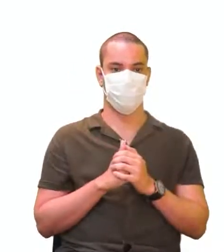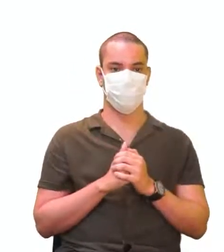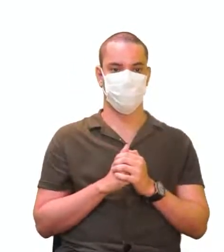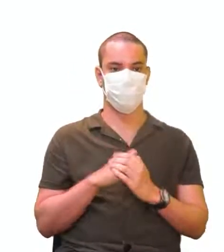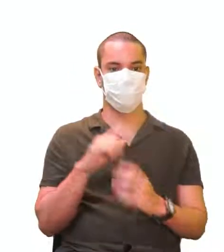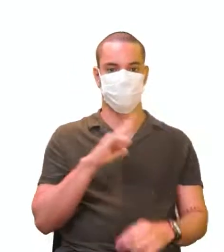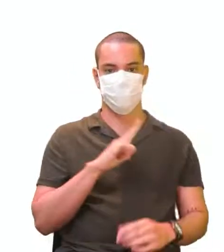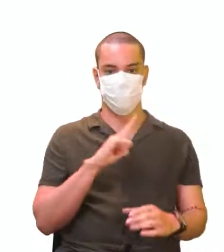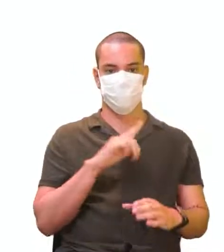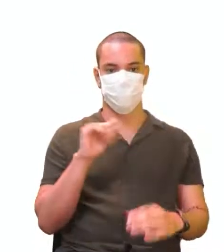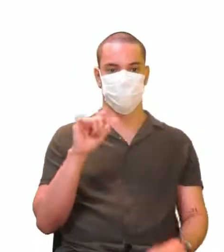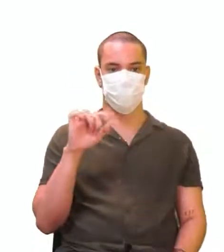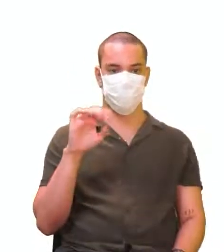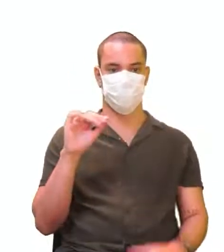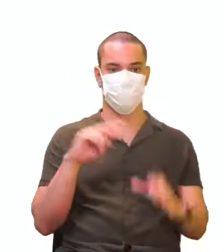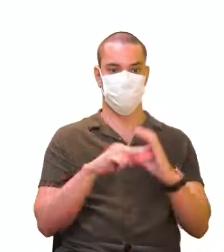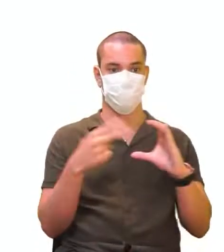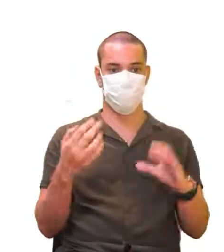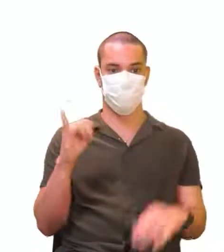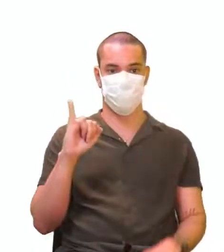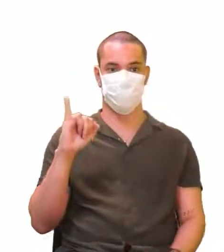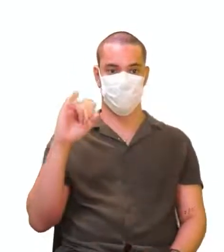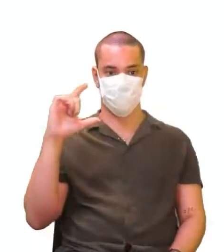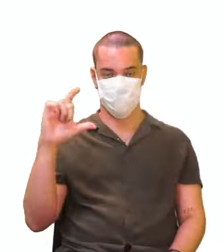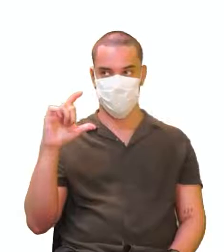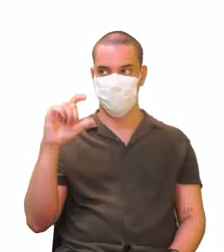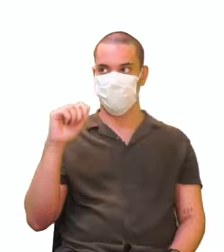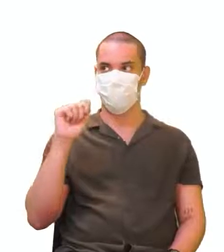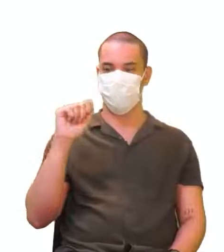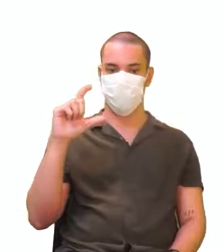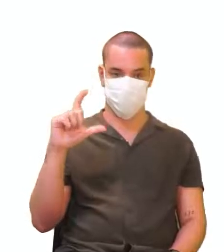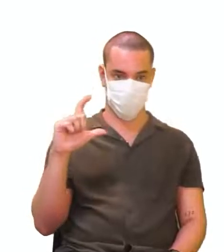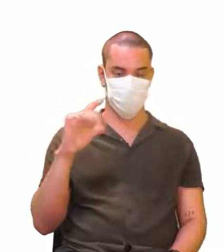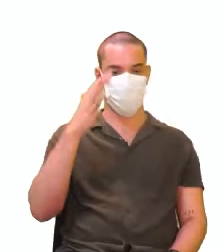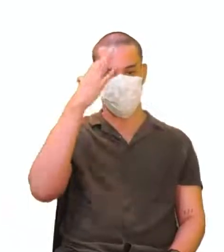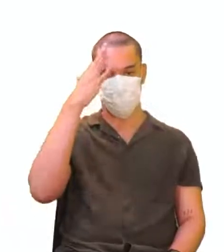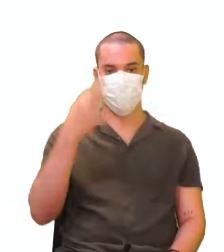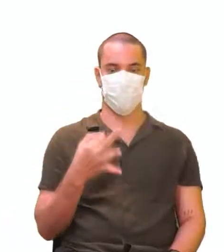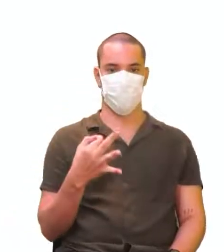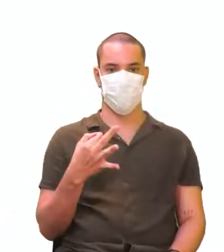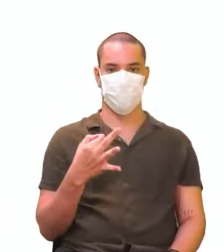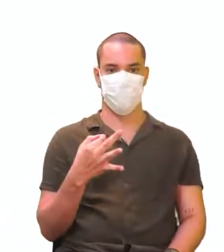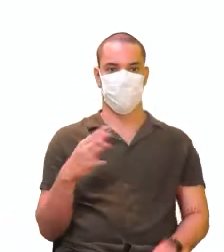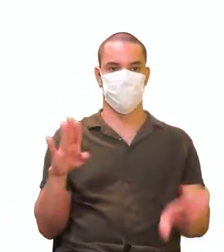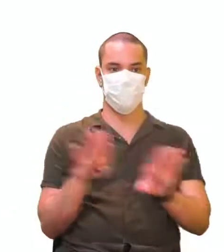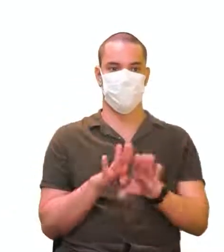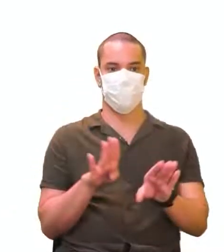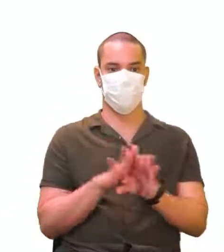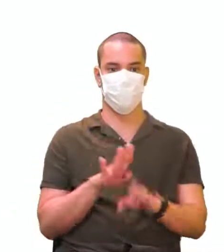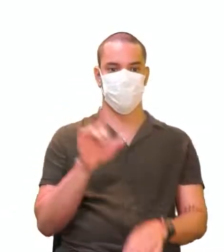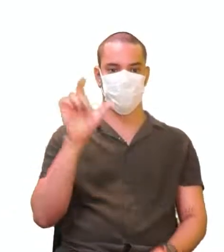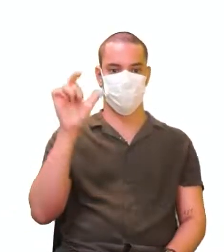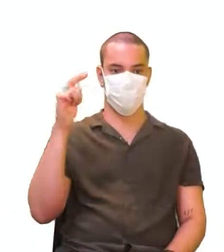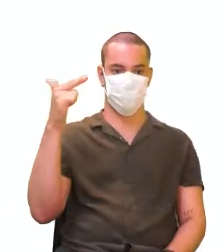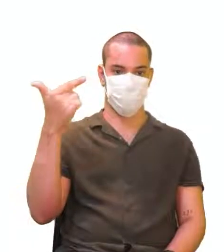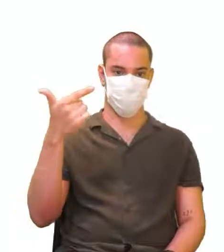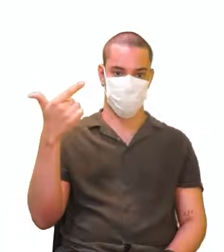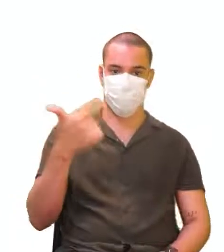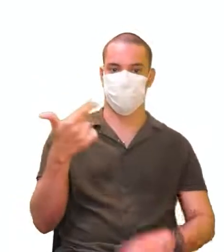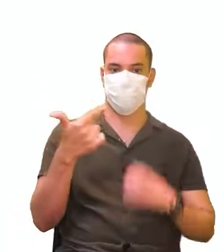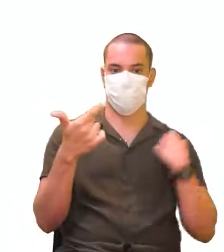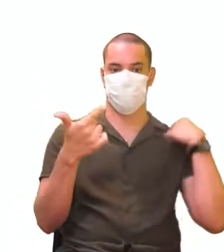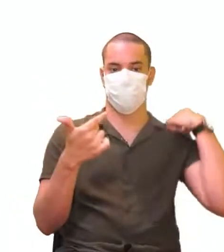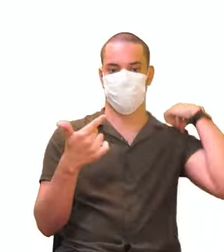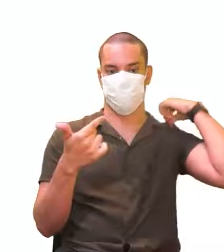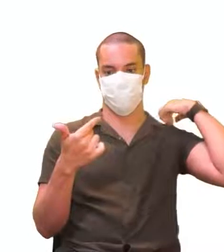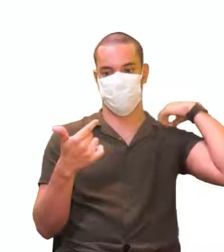um alelo isão azão. Isso eu tenho que ter certeza. O indivíduo 2 da primeira geração, ele tem